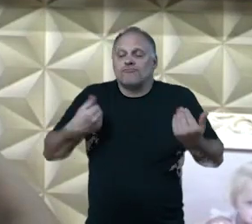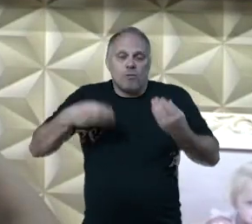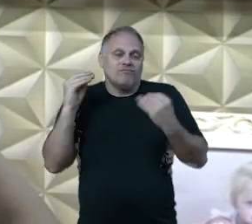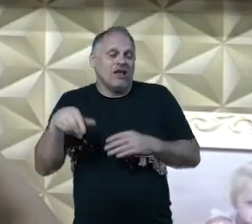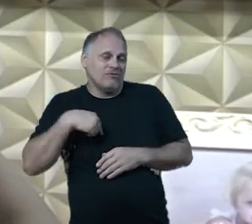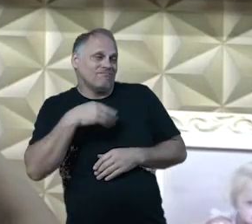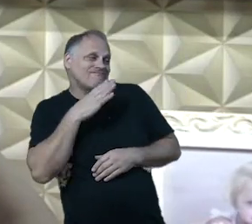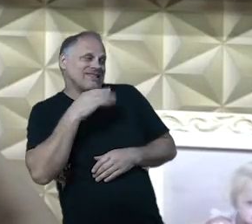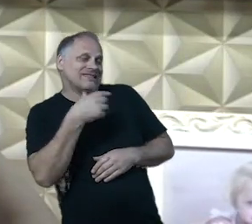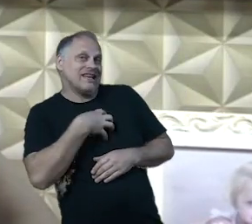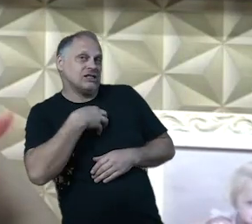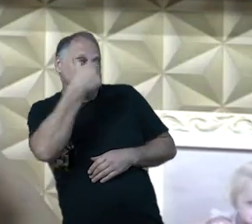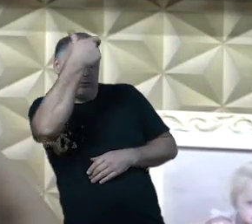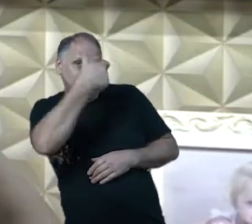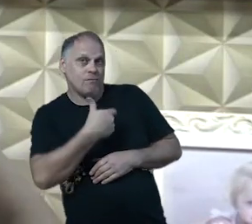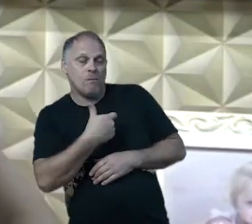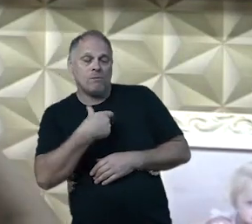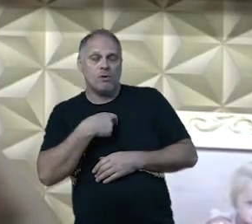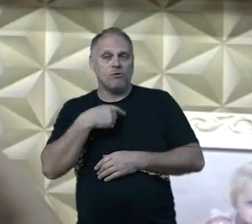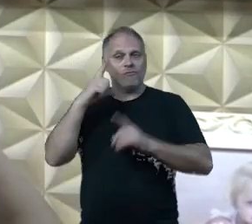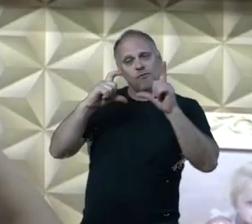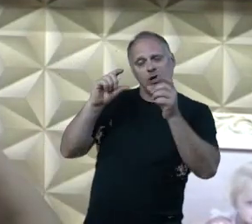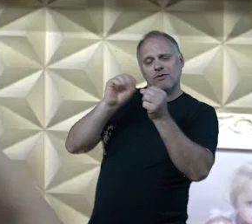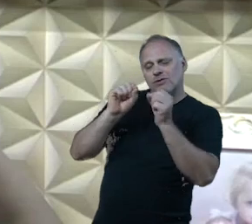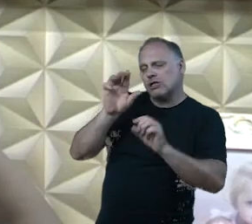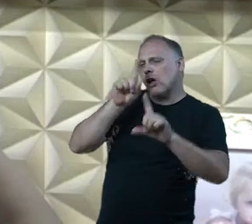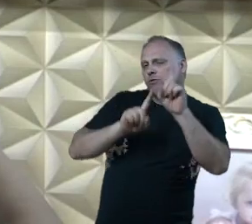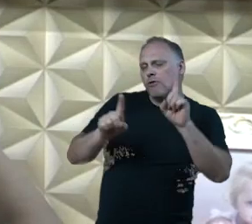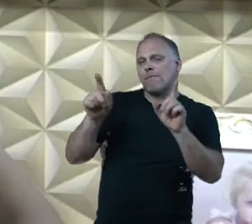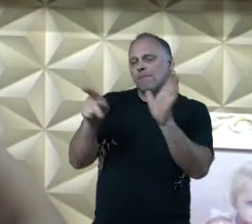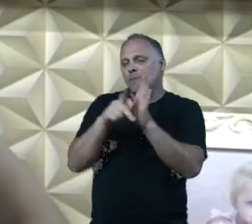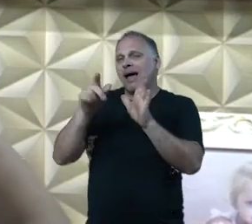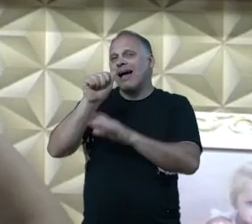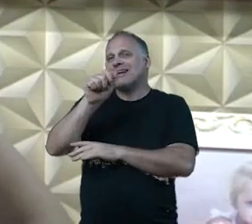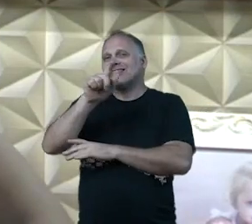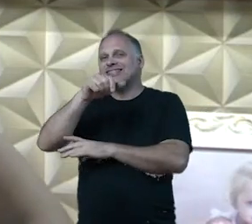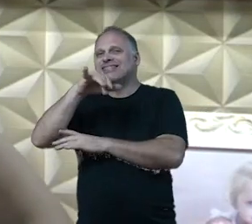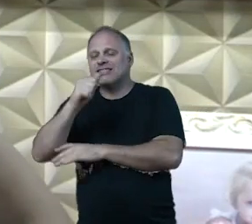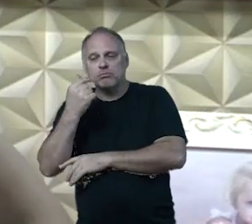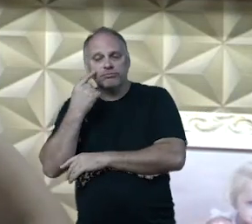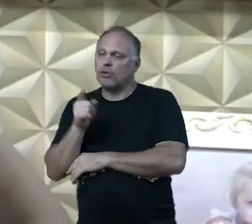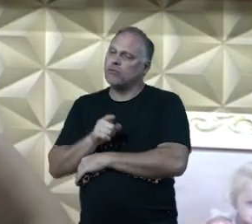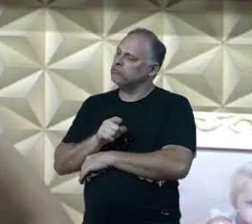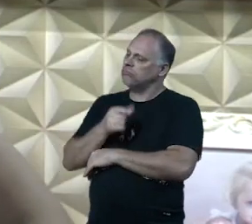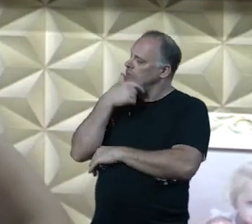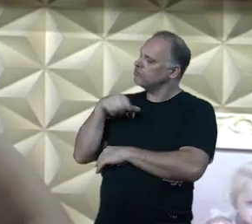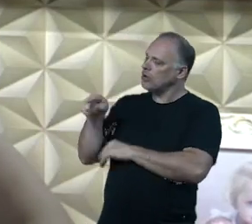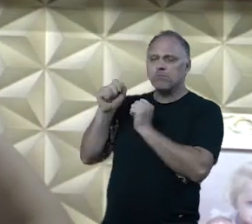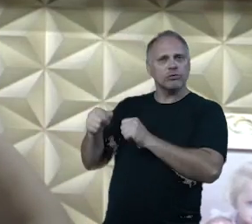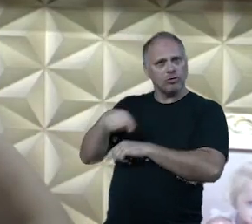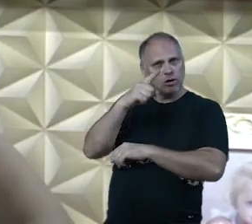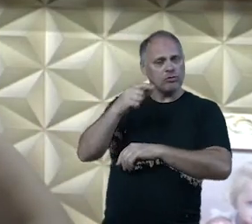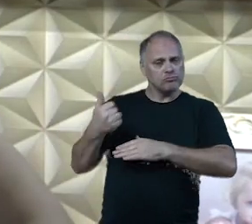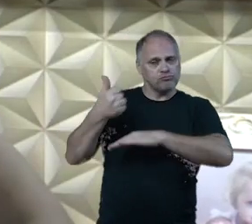como ele já conhecia o meu trabalho dos bastidores e de algumas fotos que eu vinha fazendo para a agência também, eles disseram, falaram com o cliente,